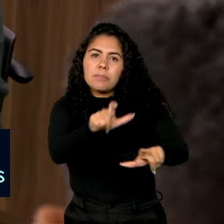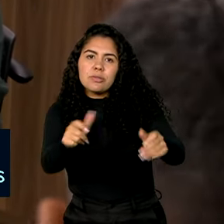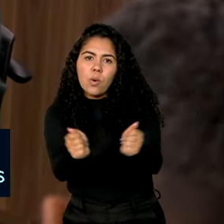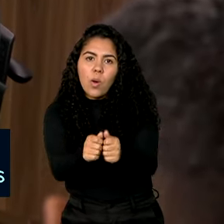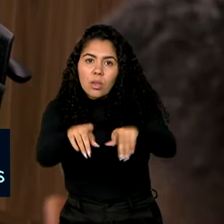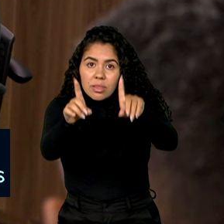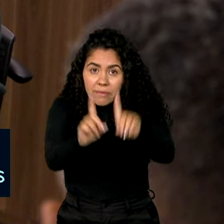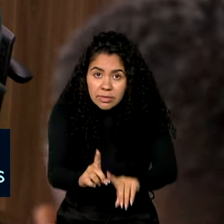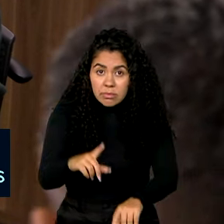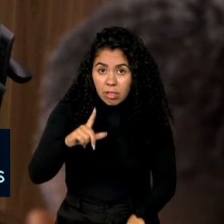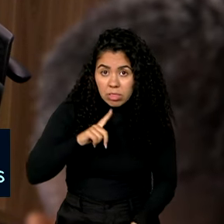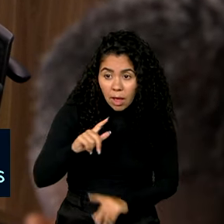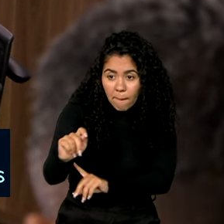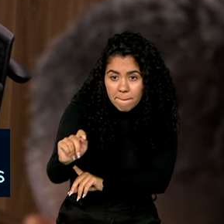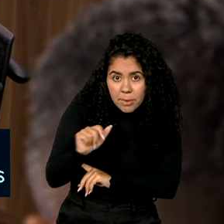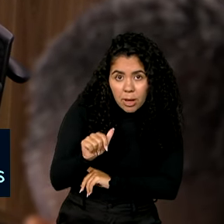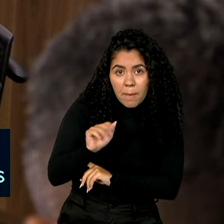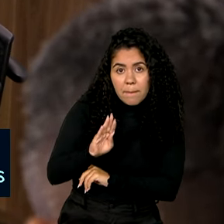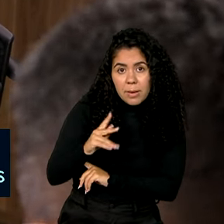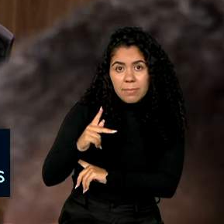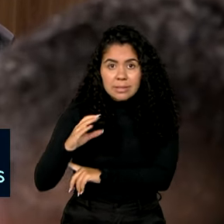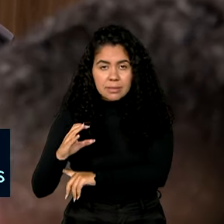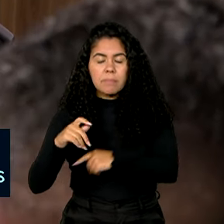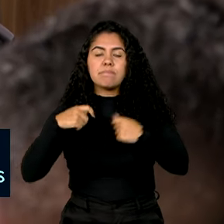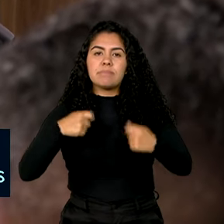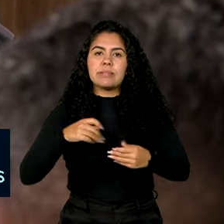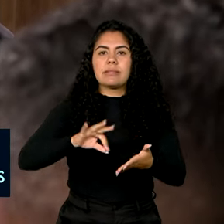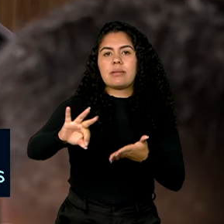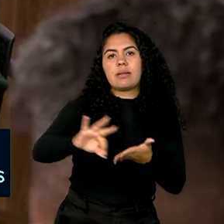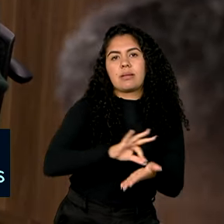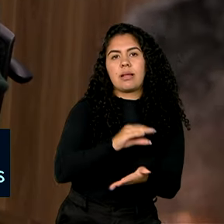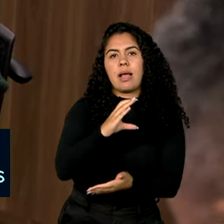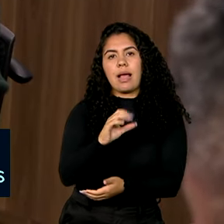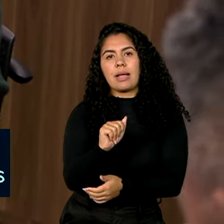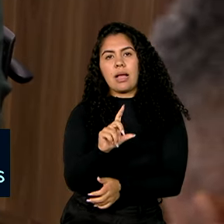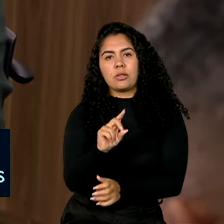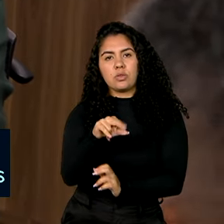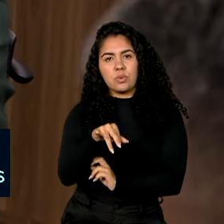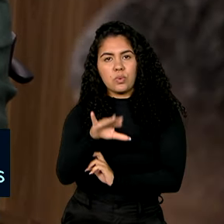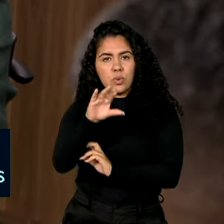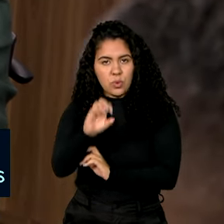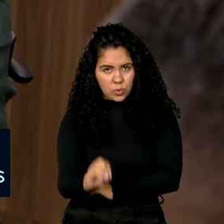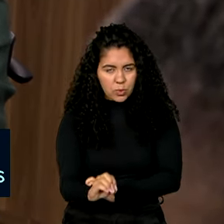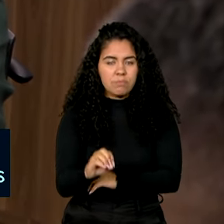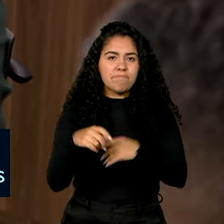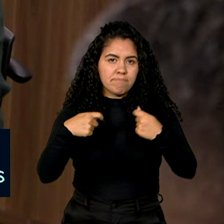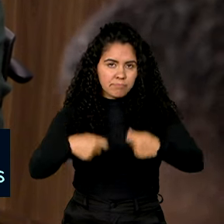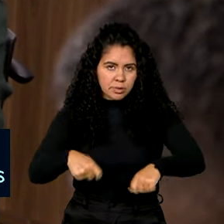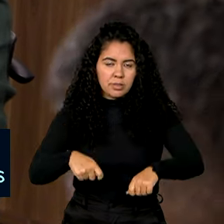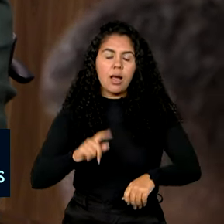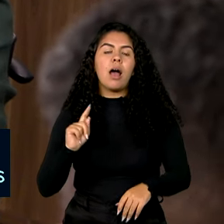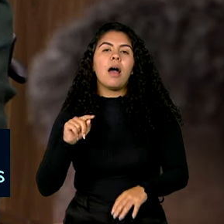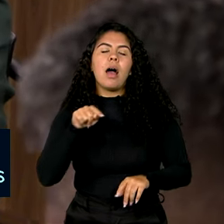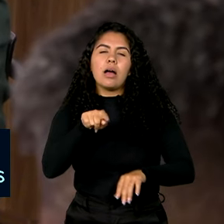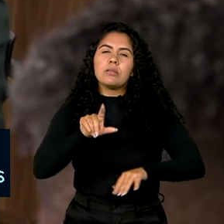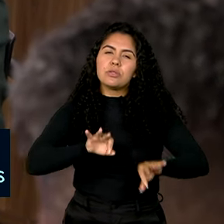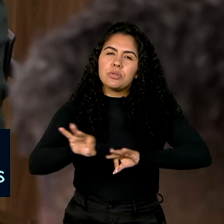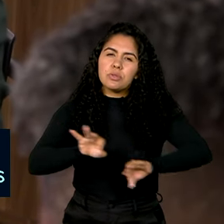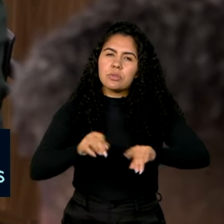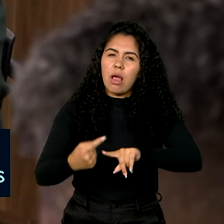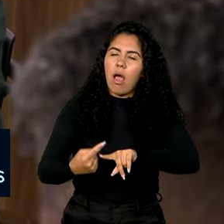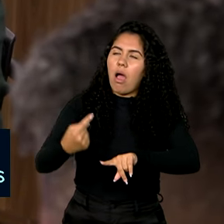de eh fazer a inscrição no cadastro único da Assistência Social nós fizemos isso lá em